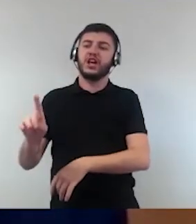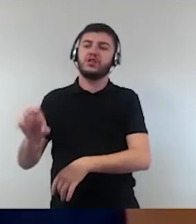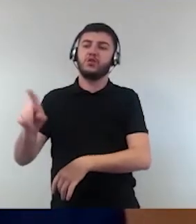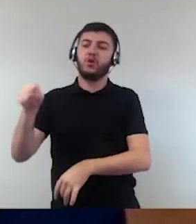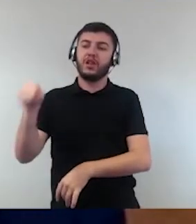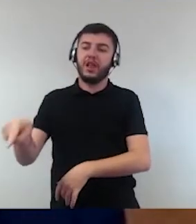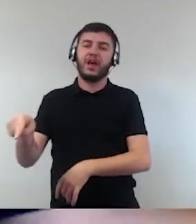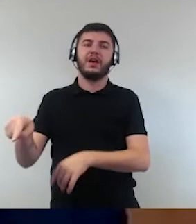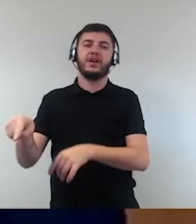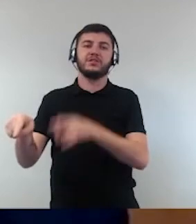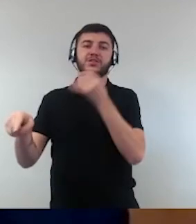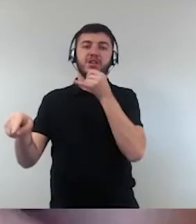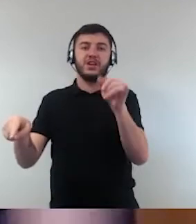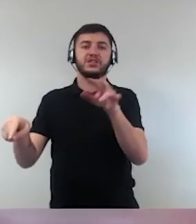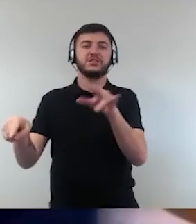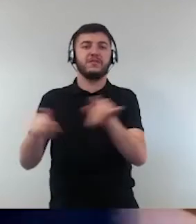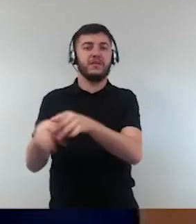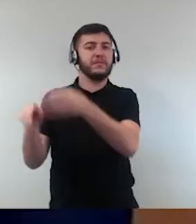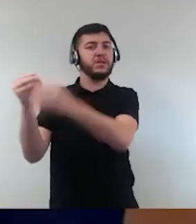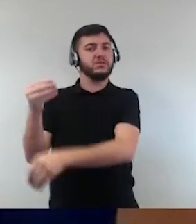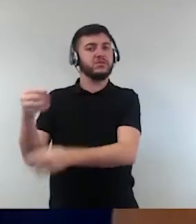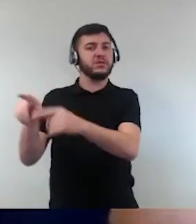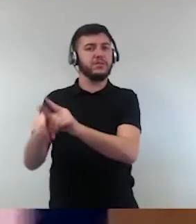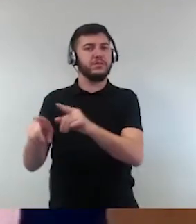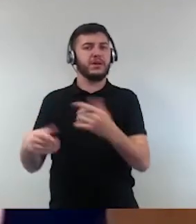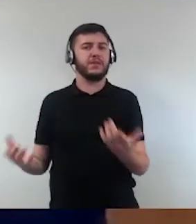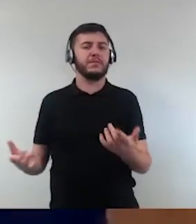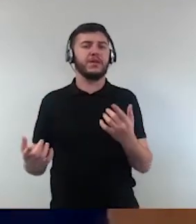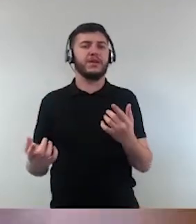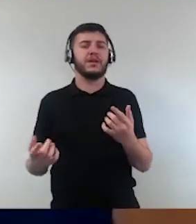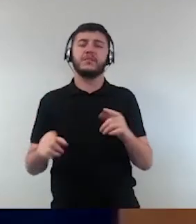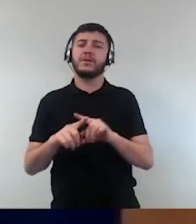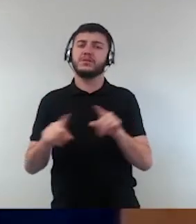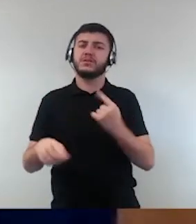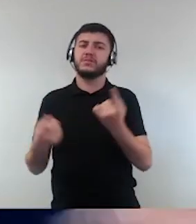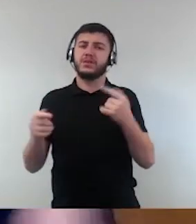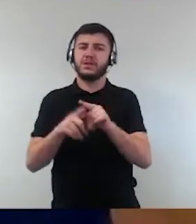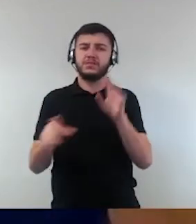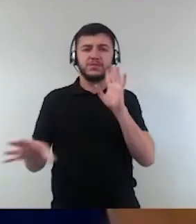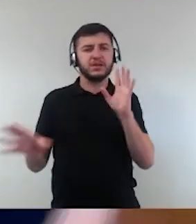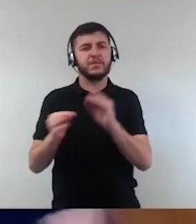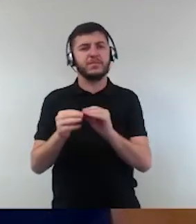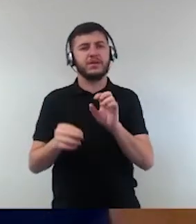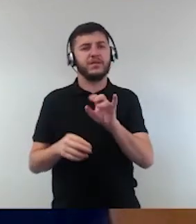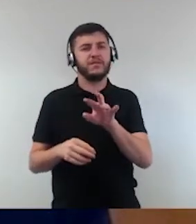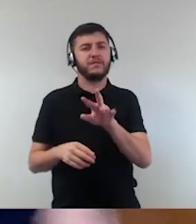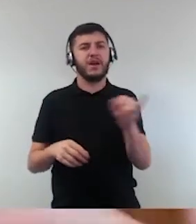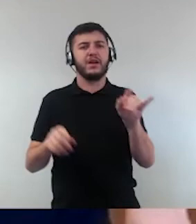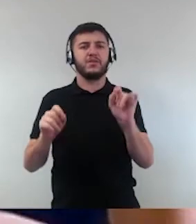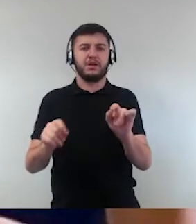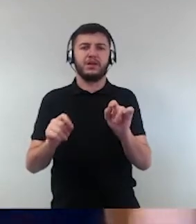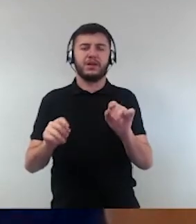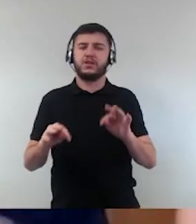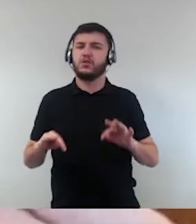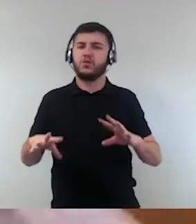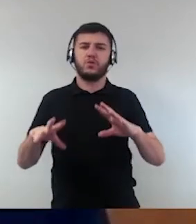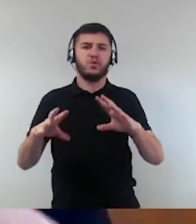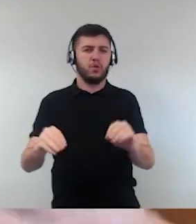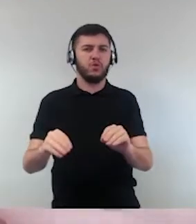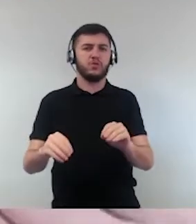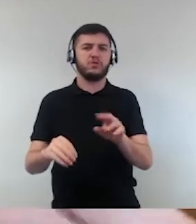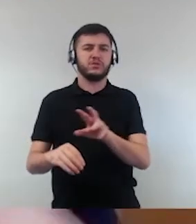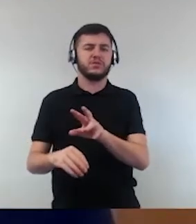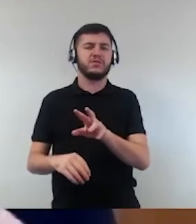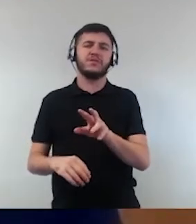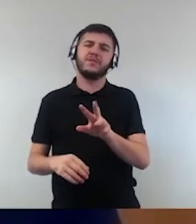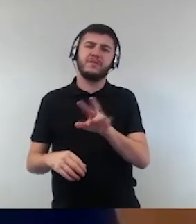esse equilíbrio? Então, essa é uma primeira pergunta que eu faço, talvez a pergunta do milhão. Né? Será que todos os agentes da cadeia